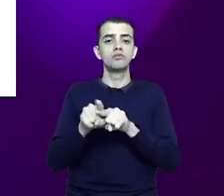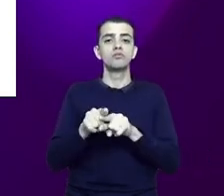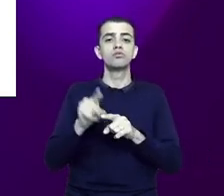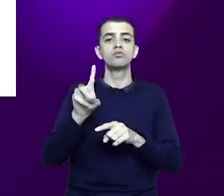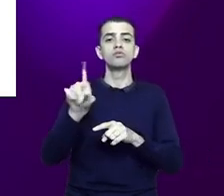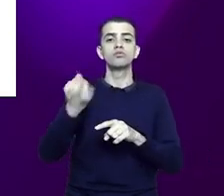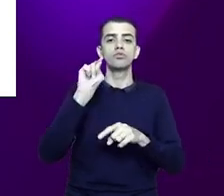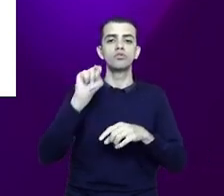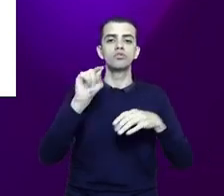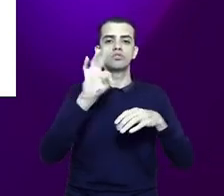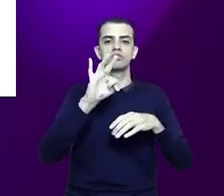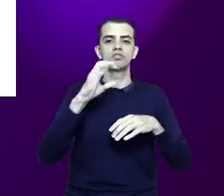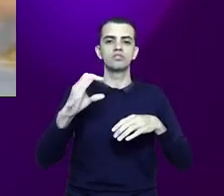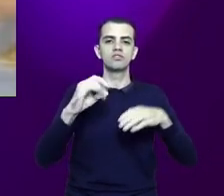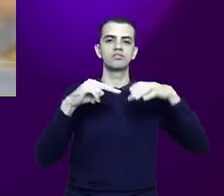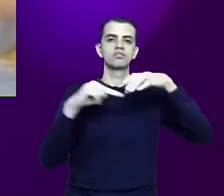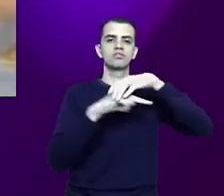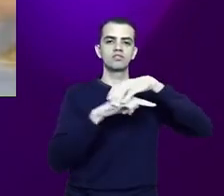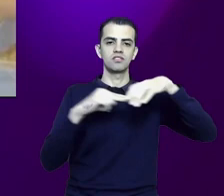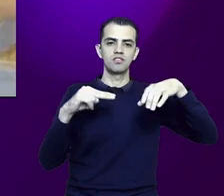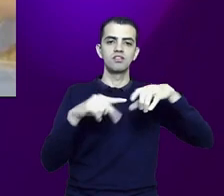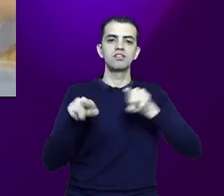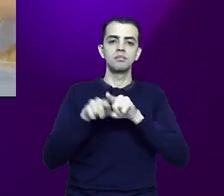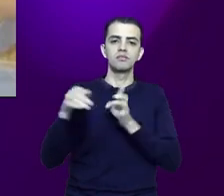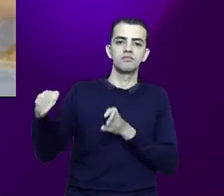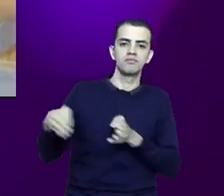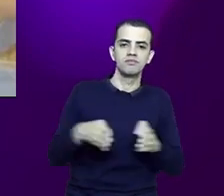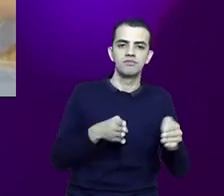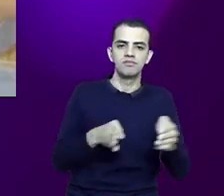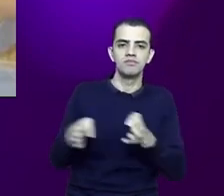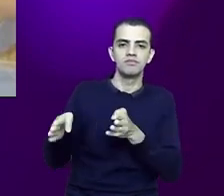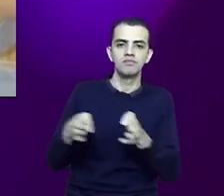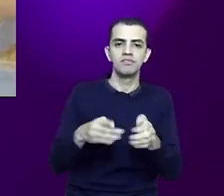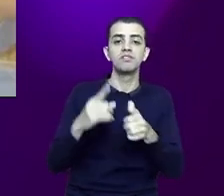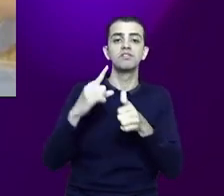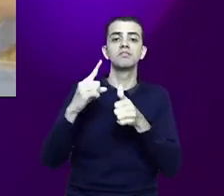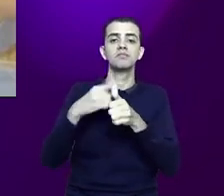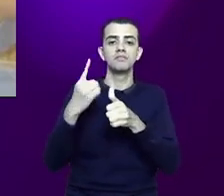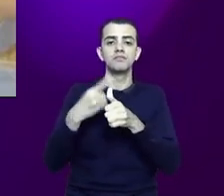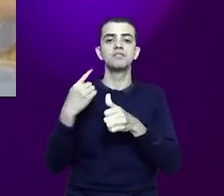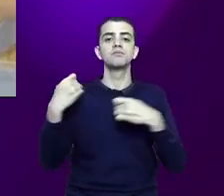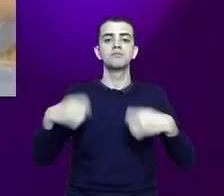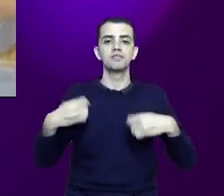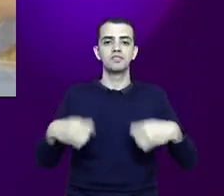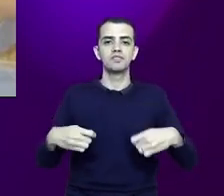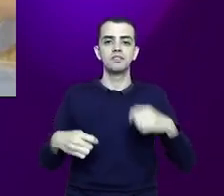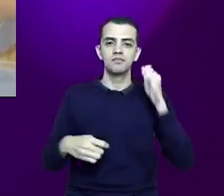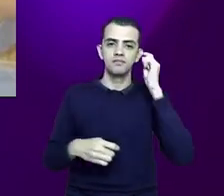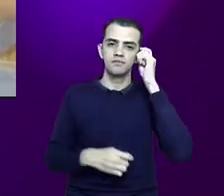tomógrafo intraoperatório e da navegação. Como que funciona? A gente primeiro precisa fazer